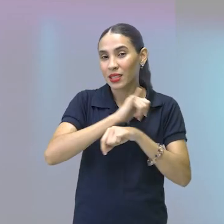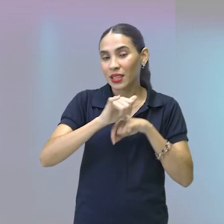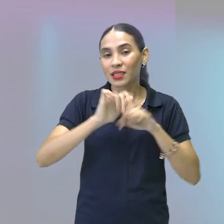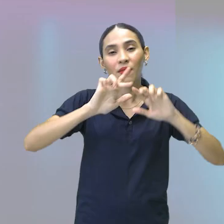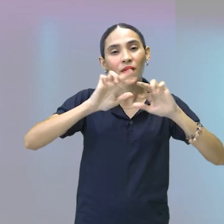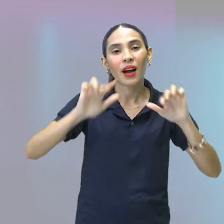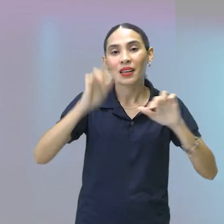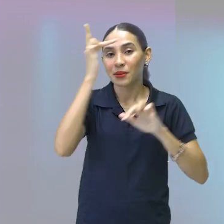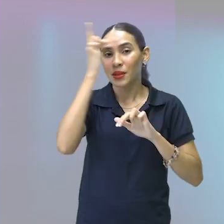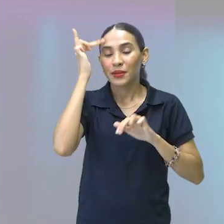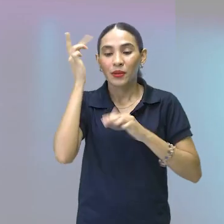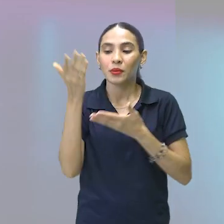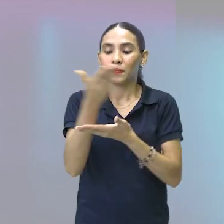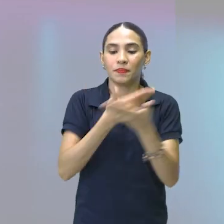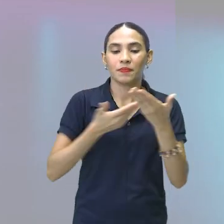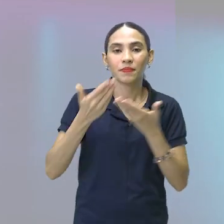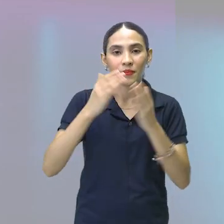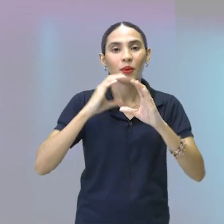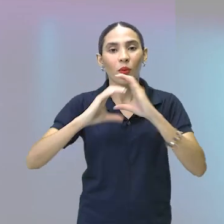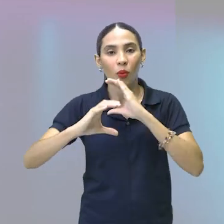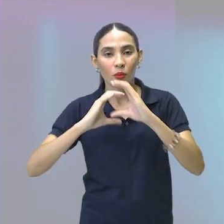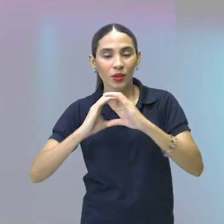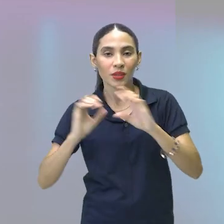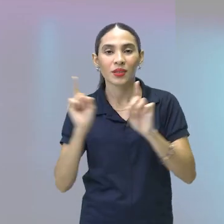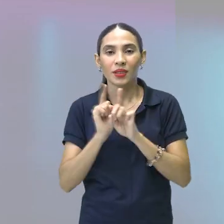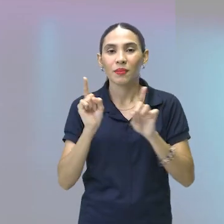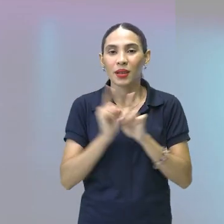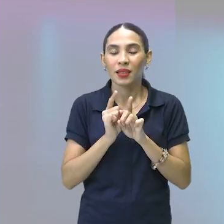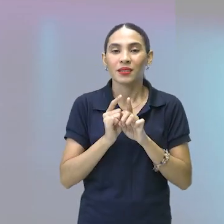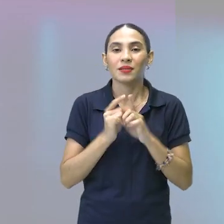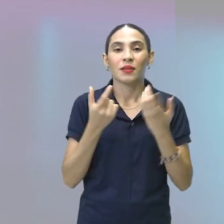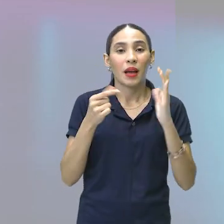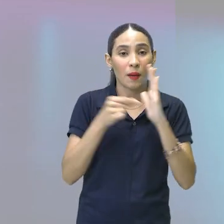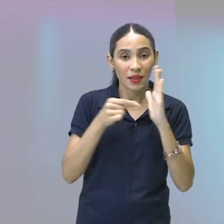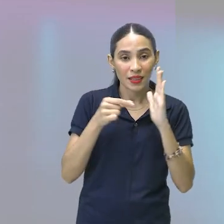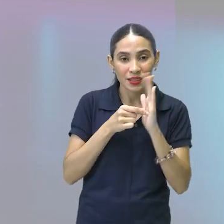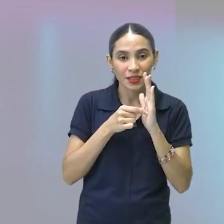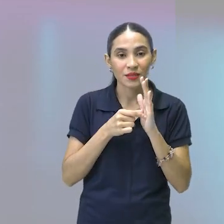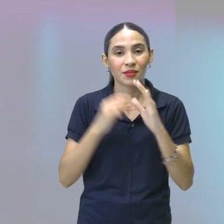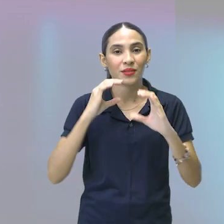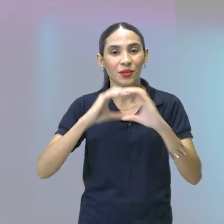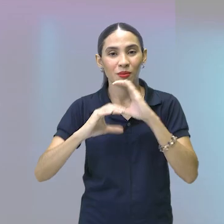onde várias pessoas se comunicam ali através dessas